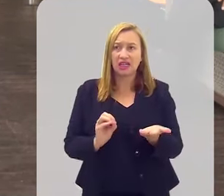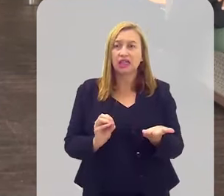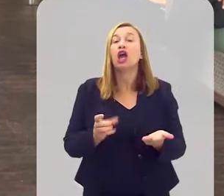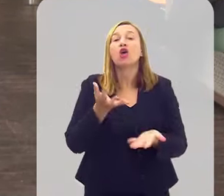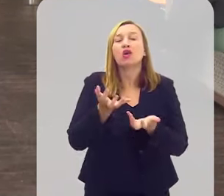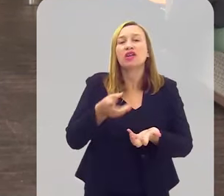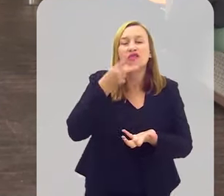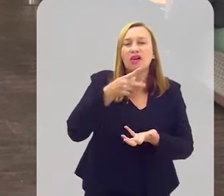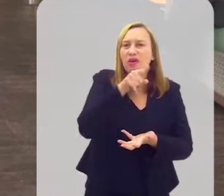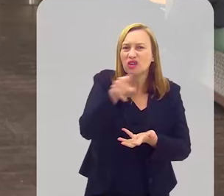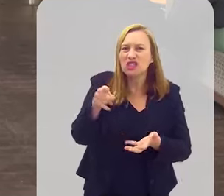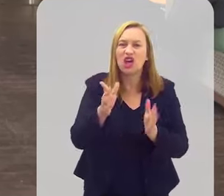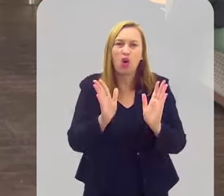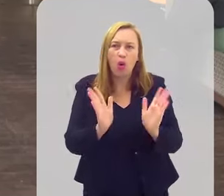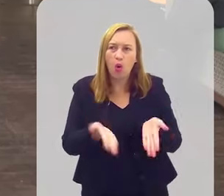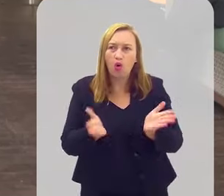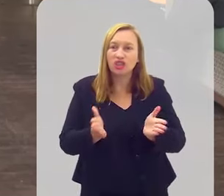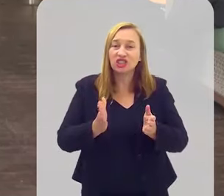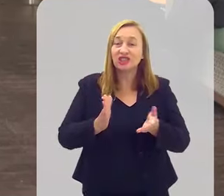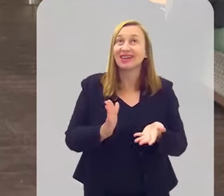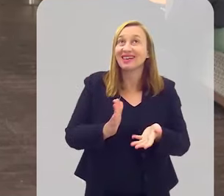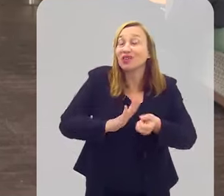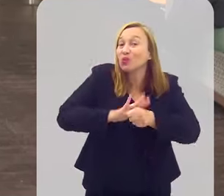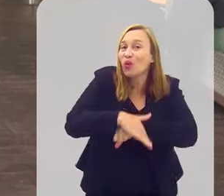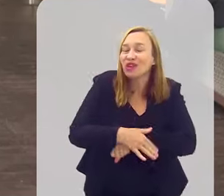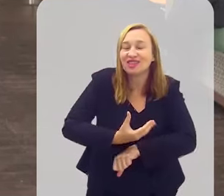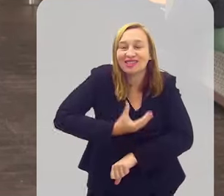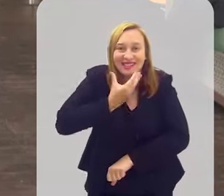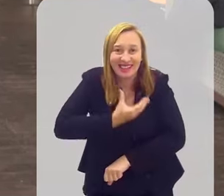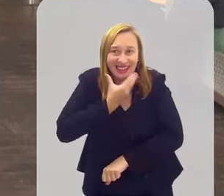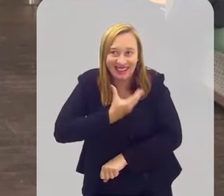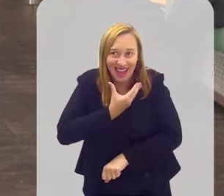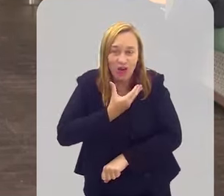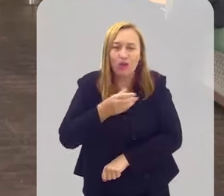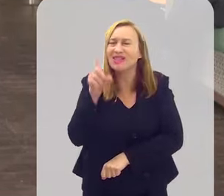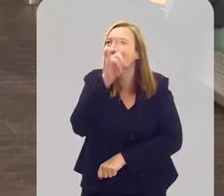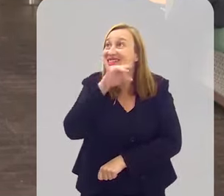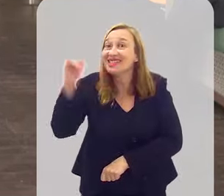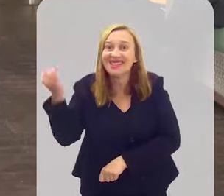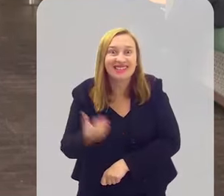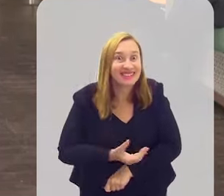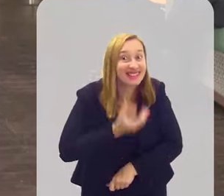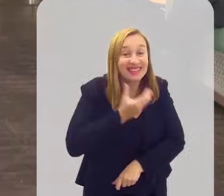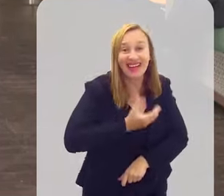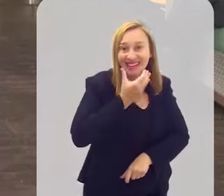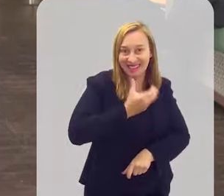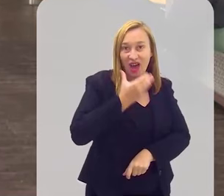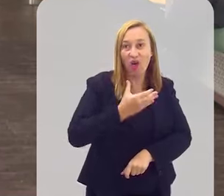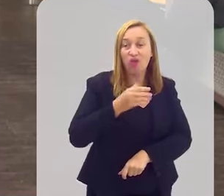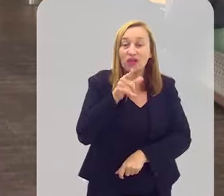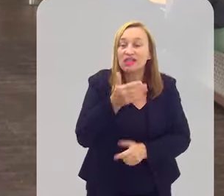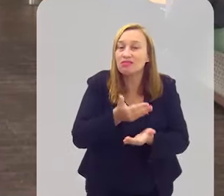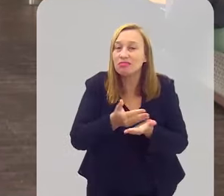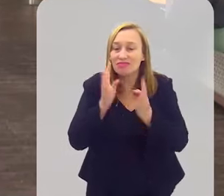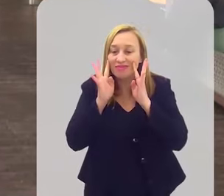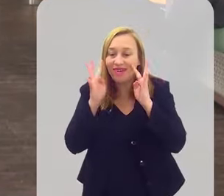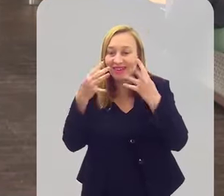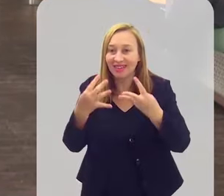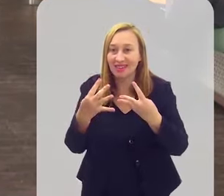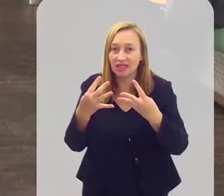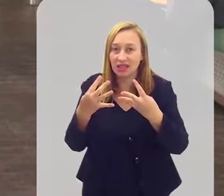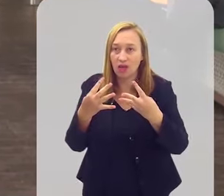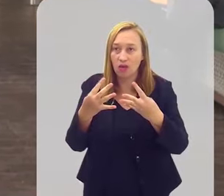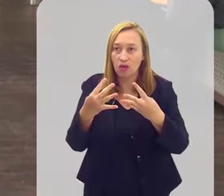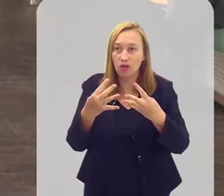então quero dizer para você hoje que nessa noite de natal ou neste dia de Natal que você comece a prestar